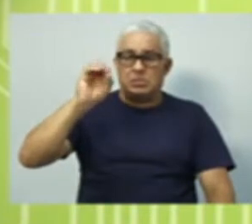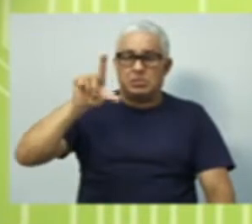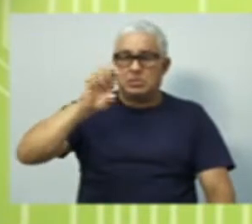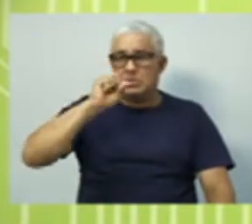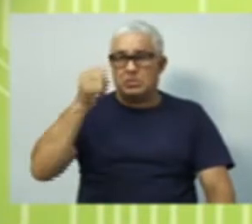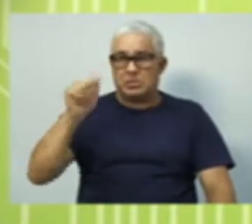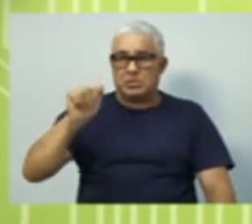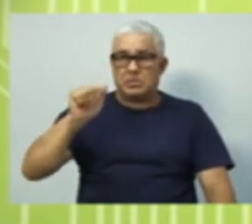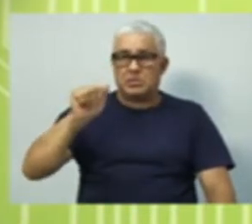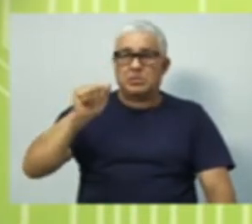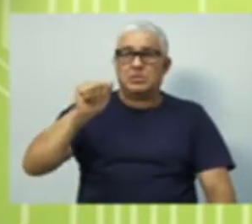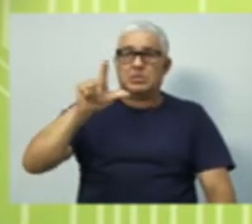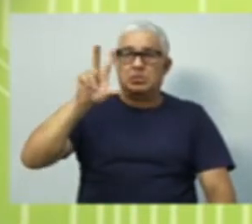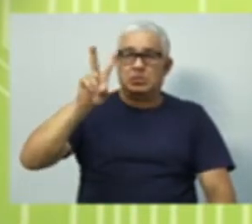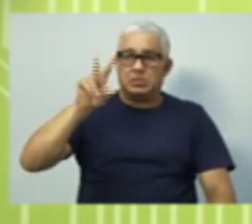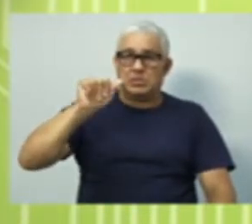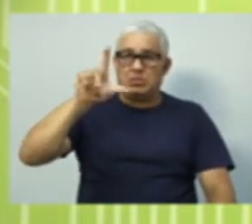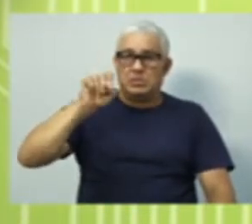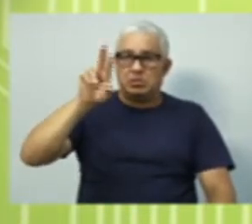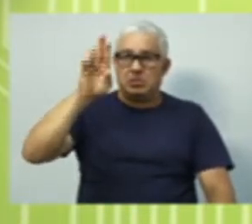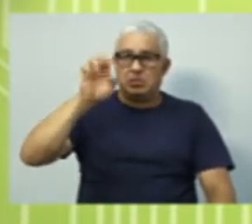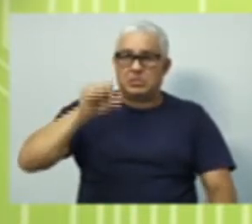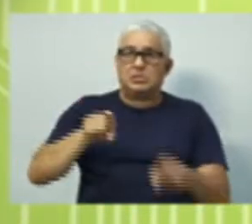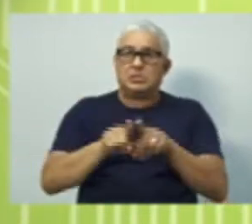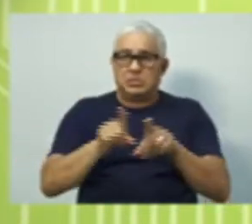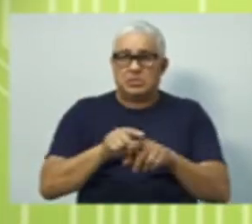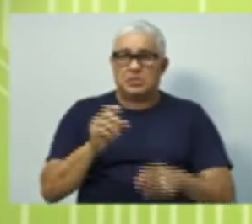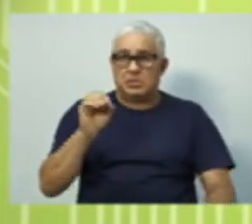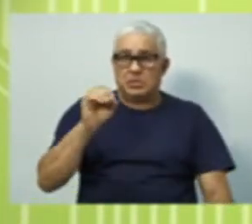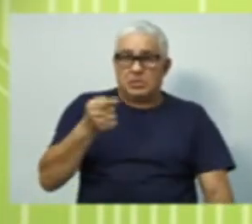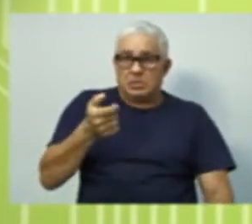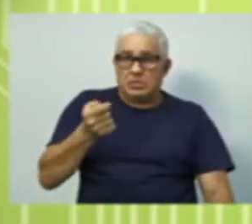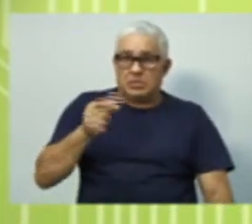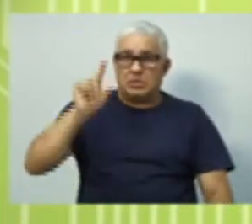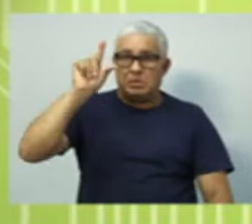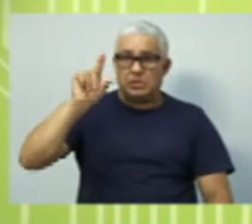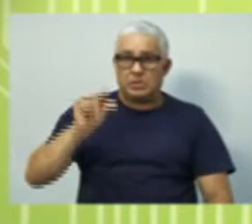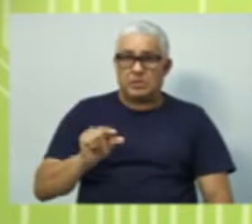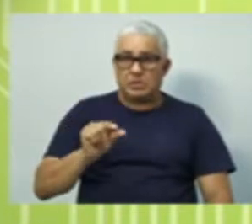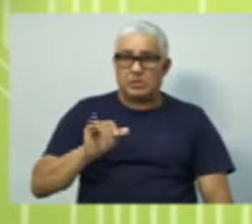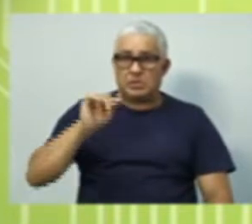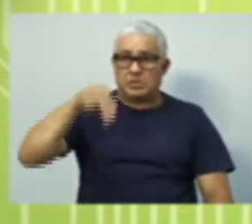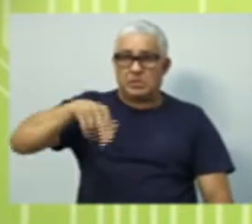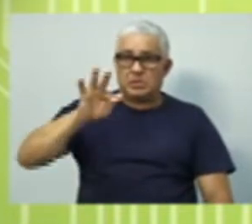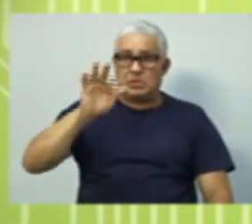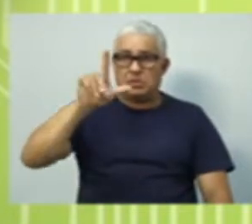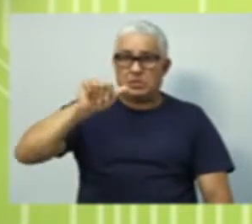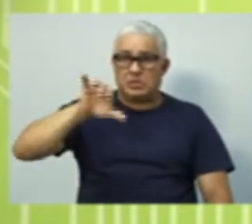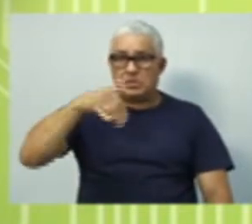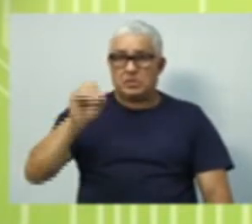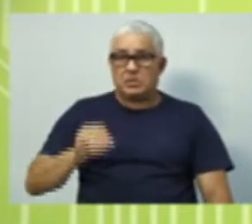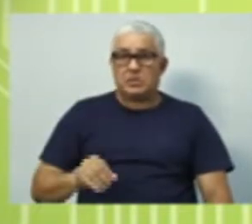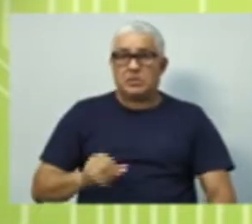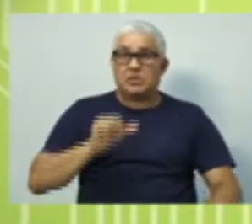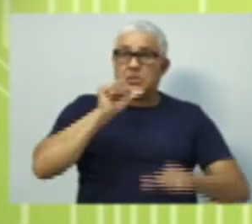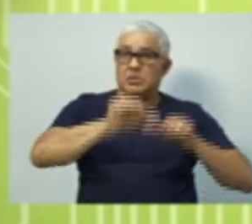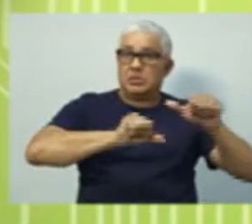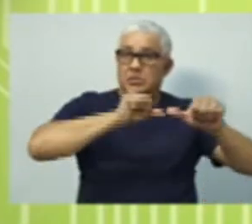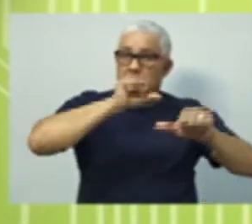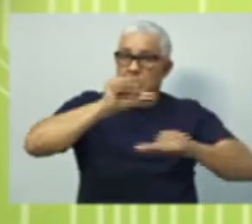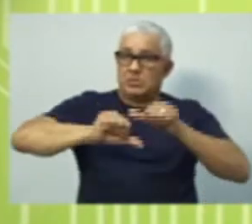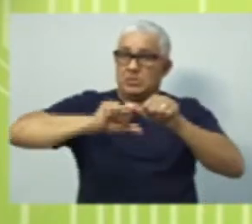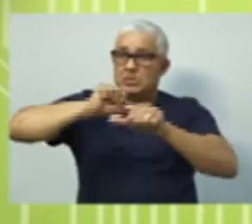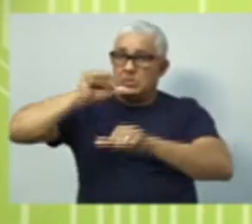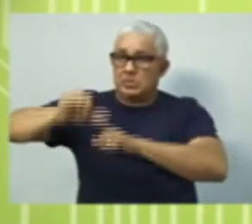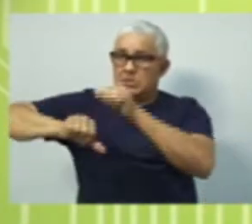a tendência de quê? Da nossa moeda começar a desvalorizar, começa a surgir processo inflacionário, isso vai mudando o cenário econômico. Mudou o